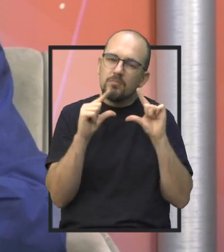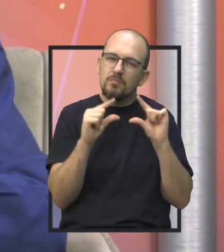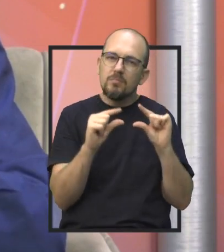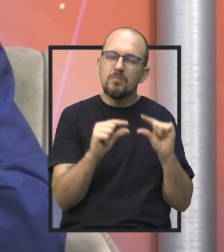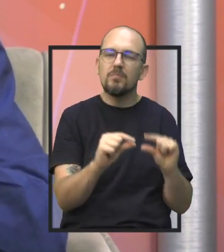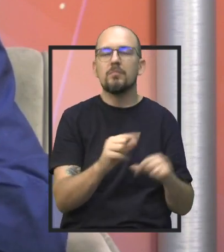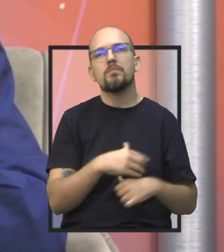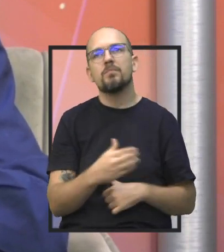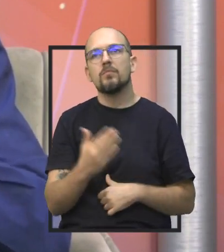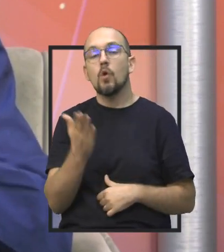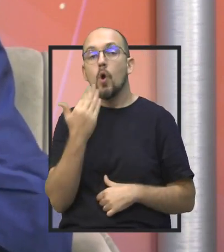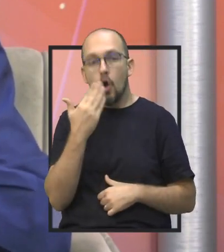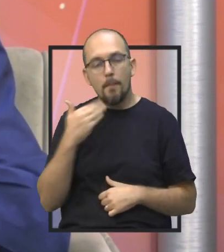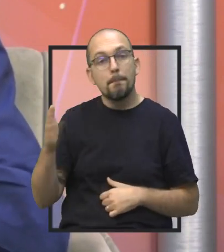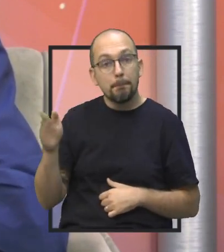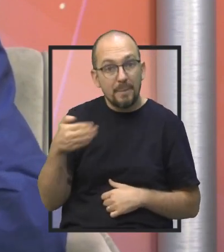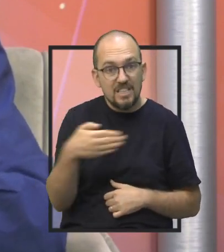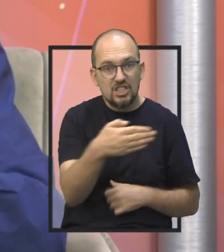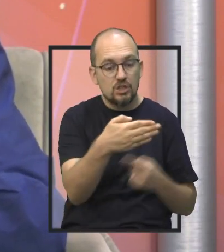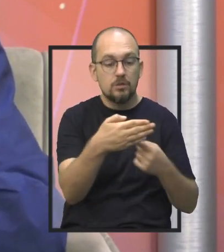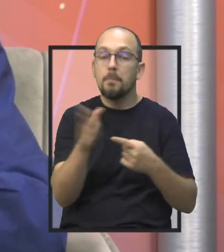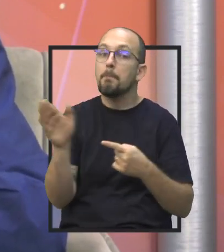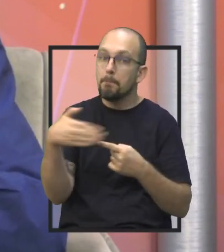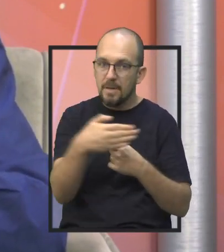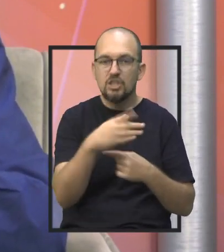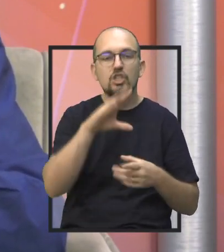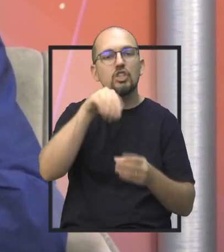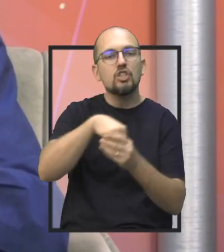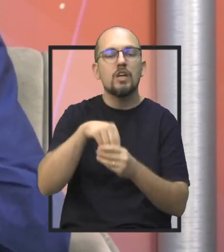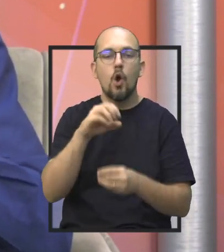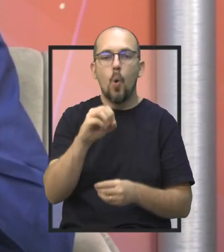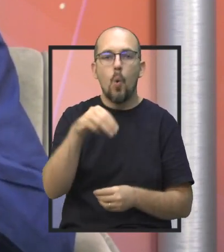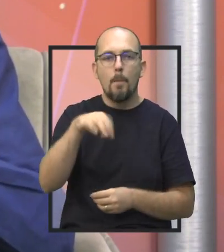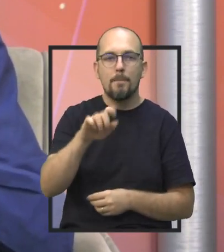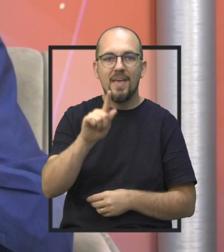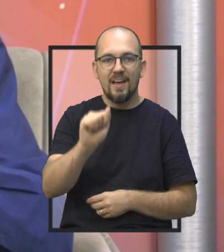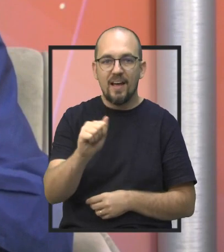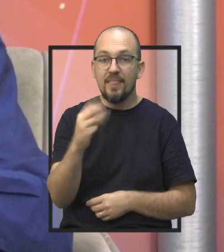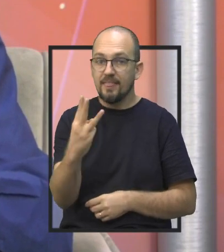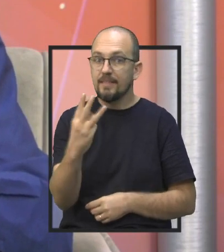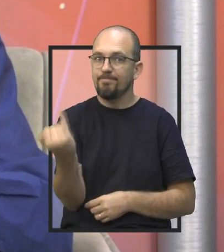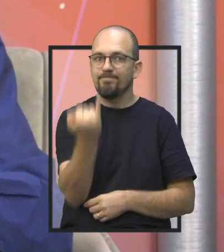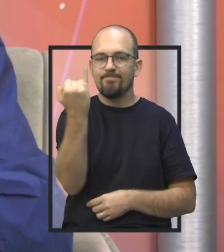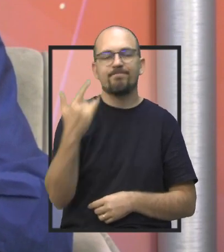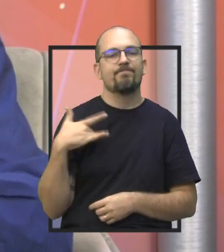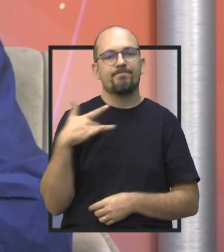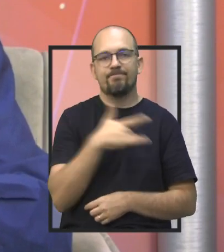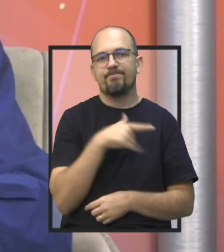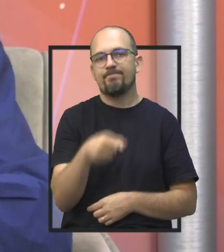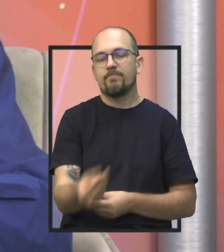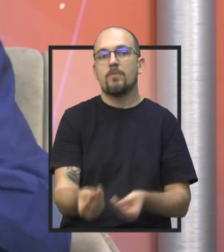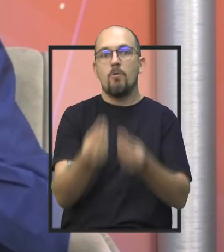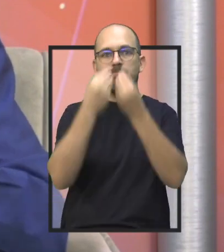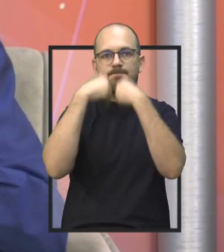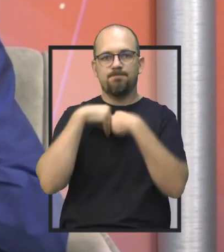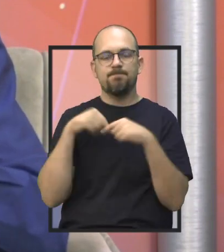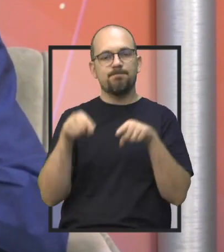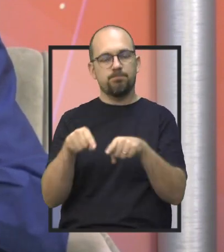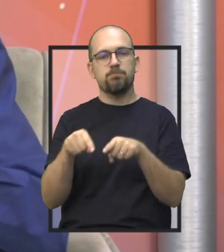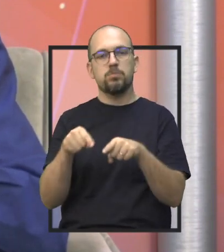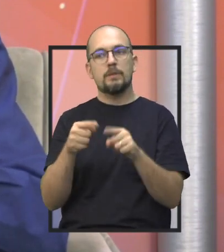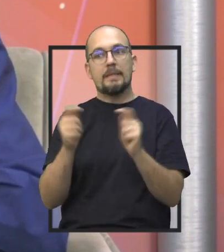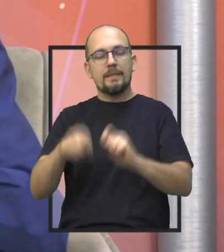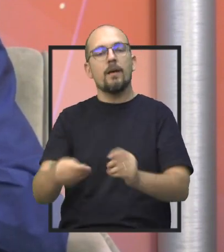os peixes, que aumenta o ômega 3. São alguns fatores na alimentação que podem